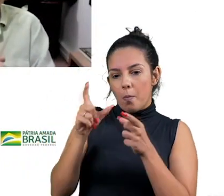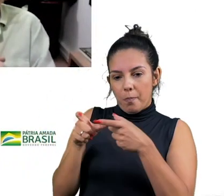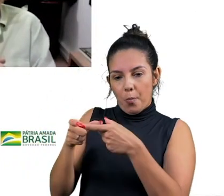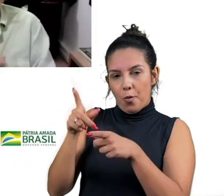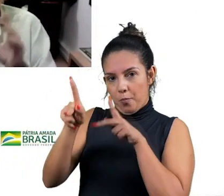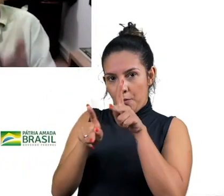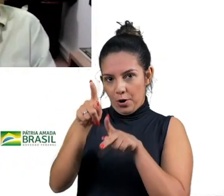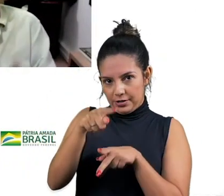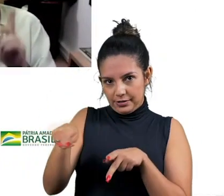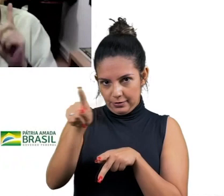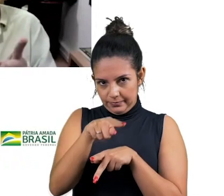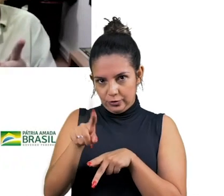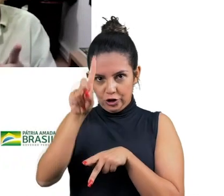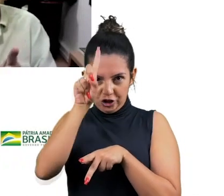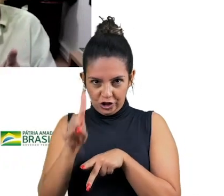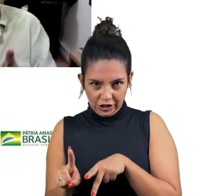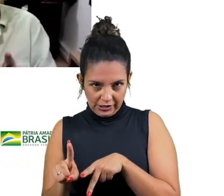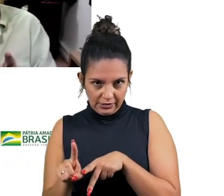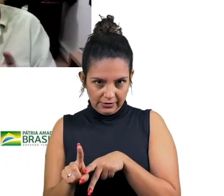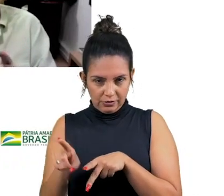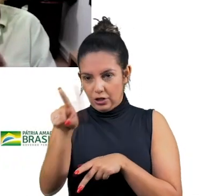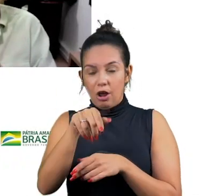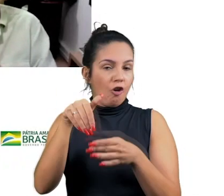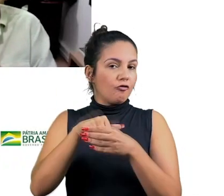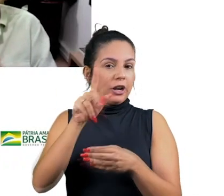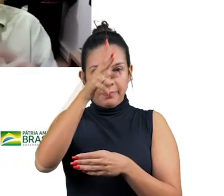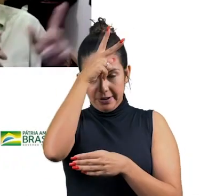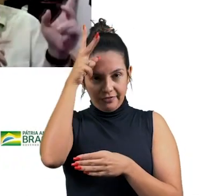seita da ultradireita. Isso aí não elege nem prefeito.